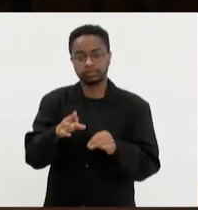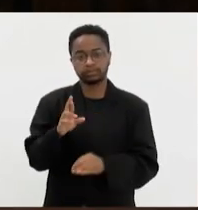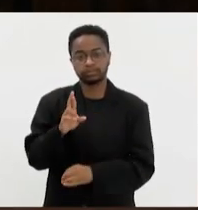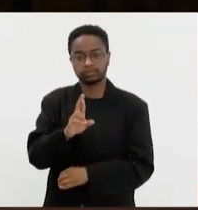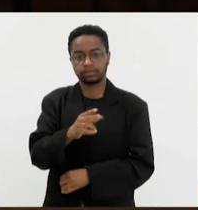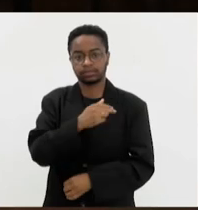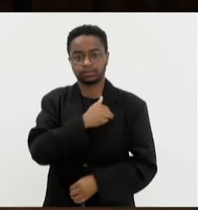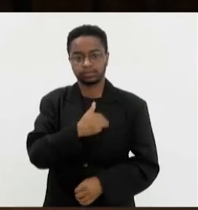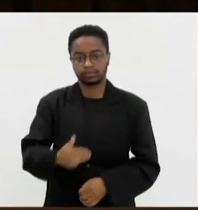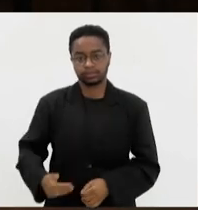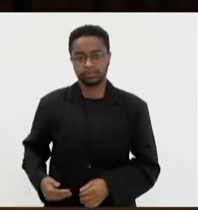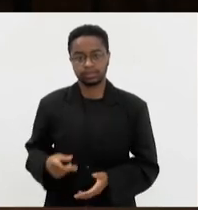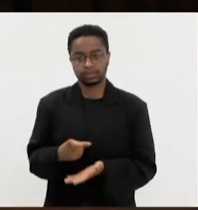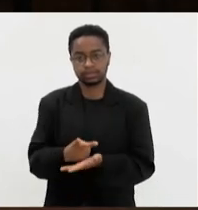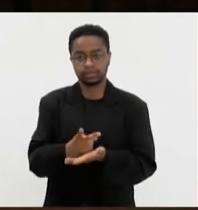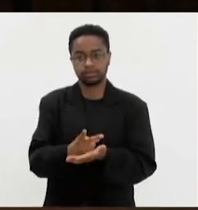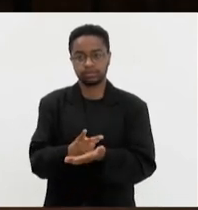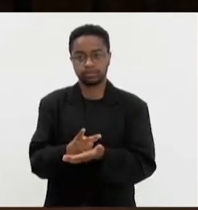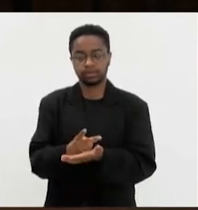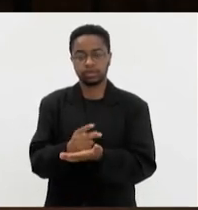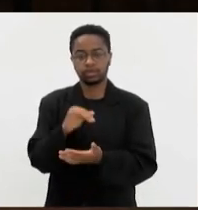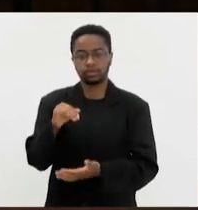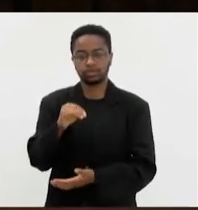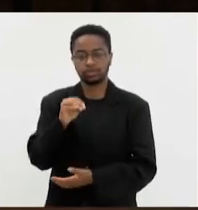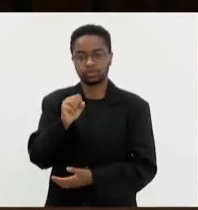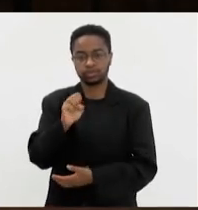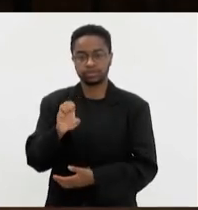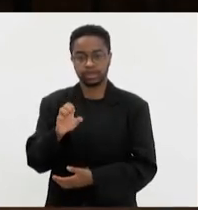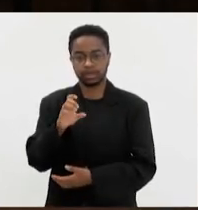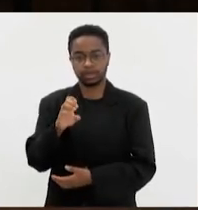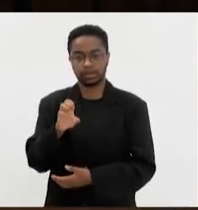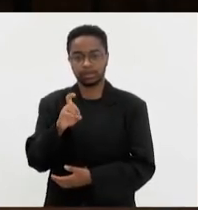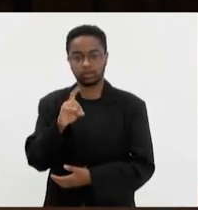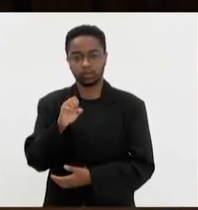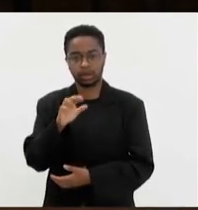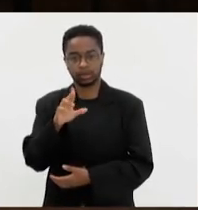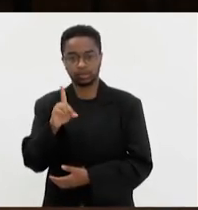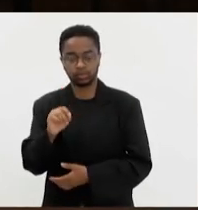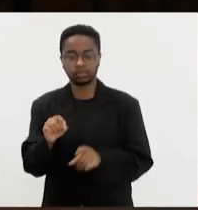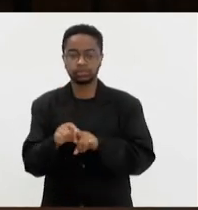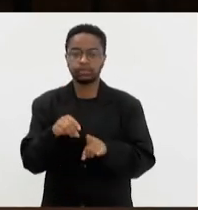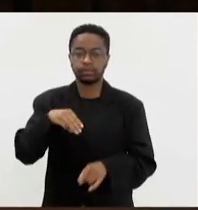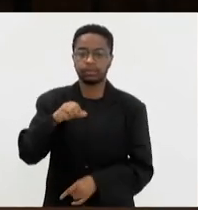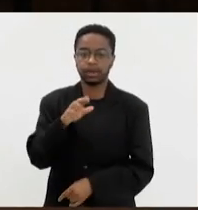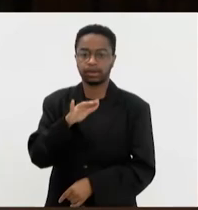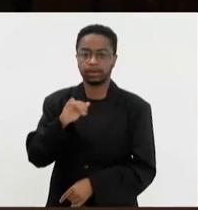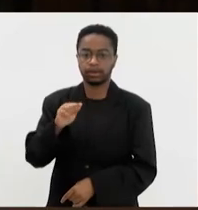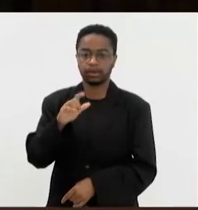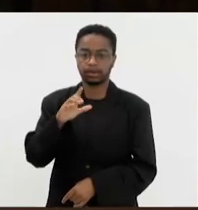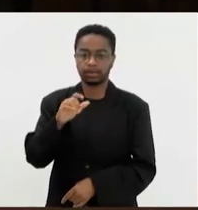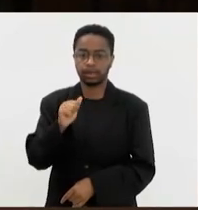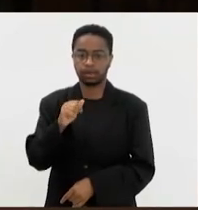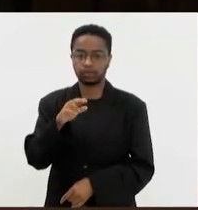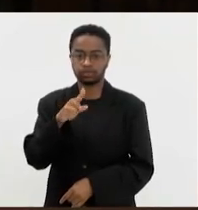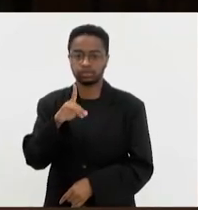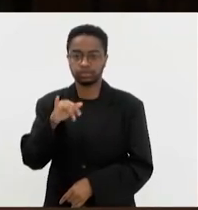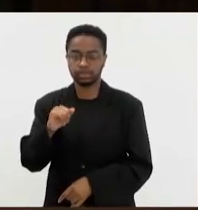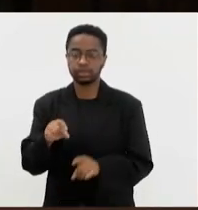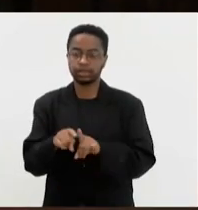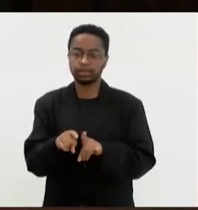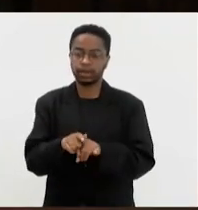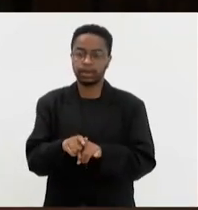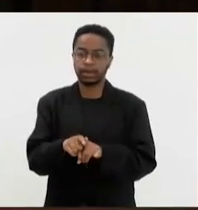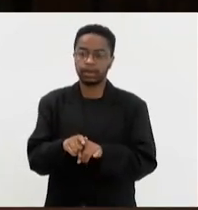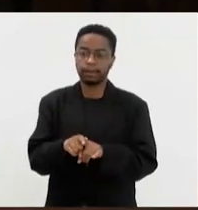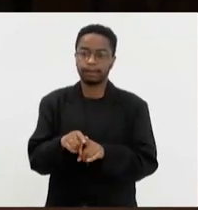ministros de sempre Ministro José Eduardo Ministra Maria Cláudia e na da minha